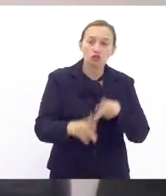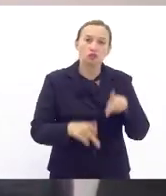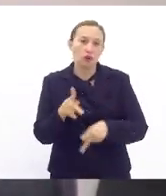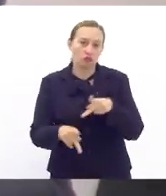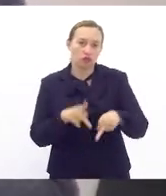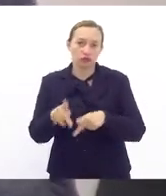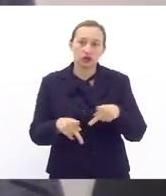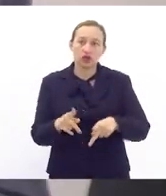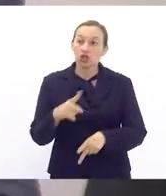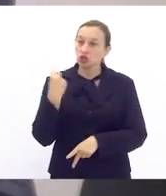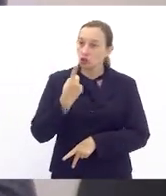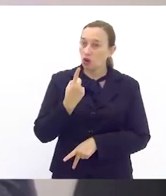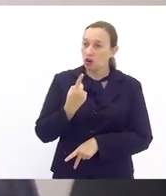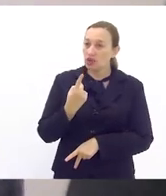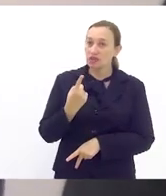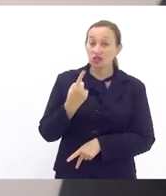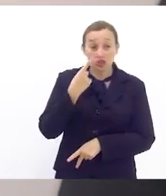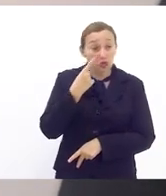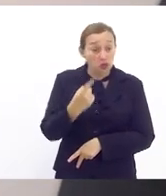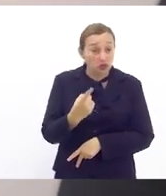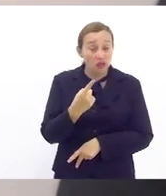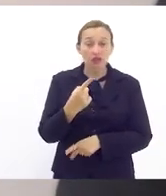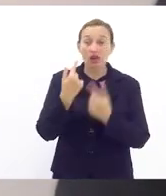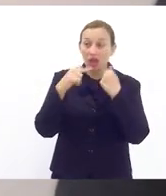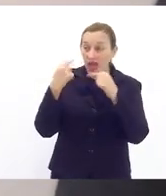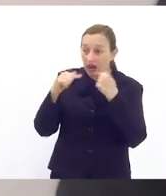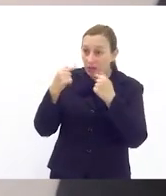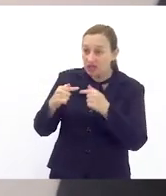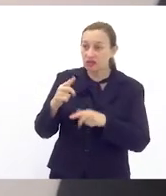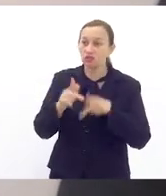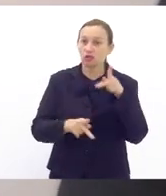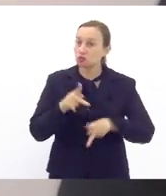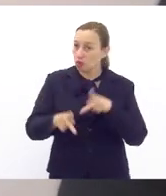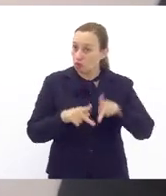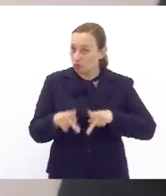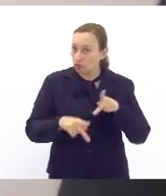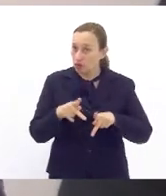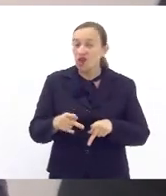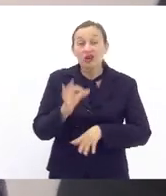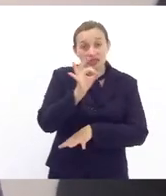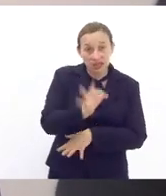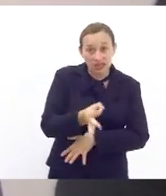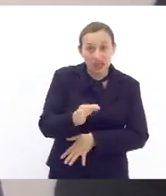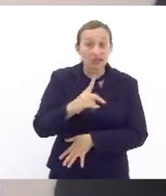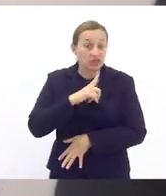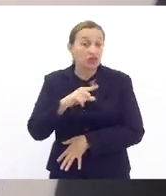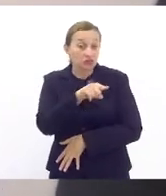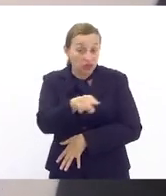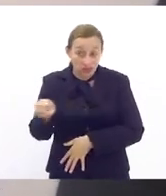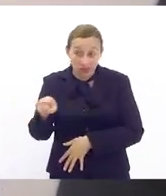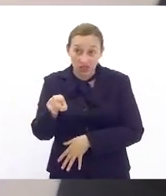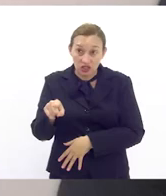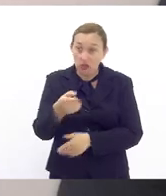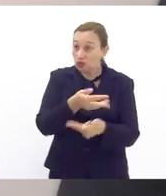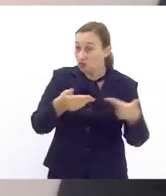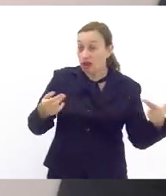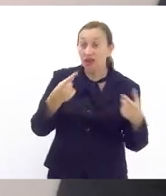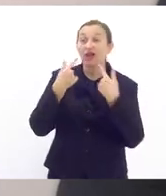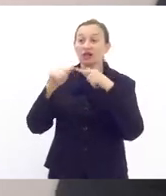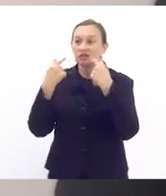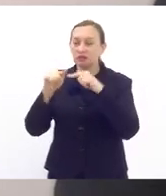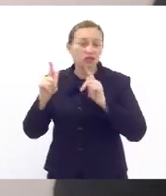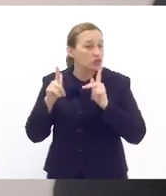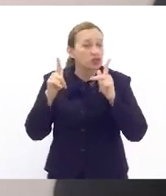nós que estamos nas pontas ouvindo as reclamações da população e eu tenho certeza que vocês estão aqui cheio de reclamações e